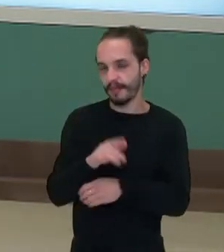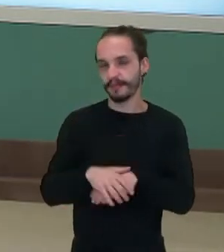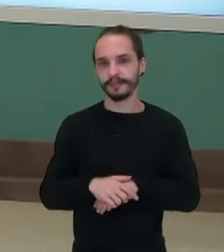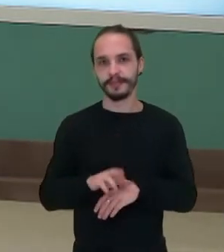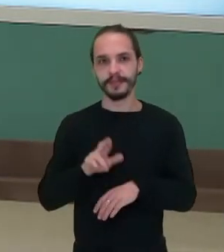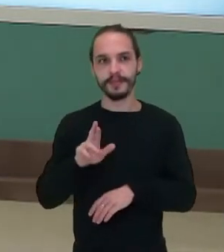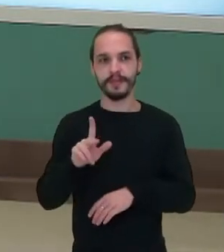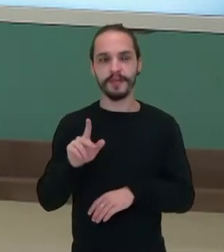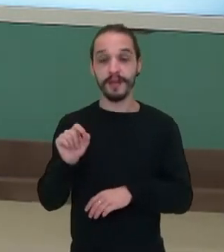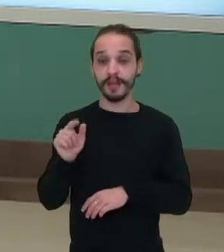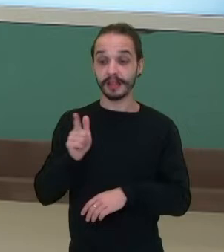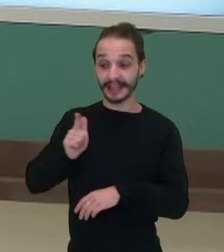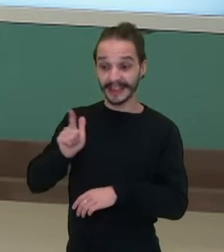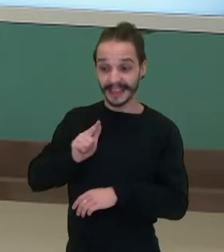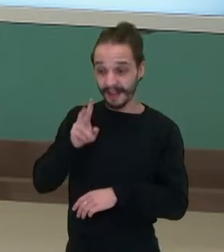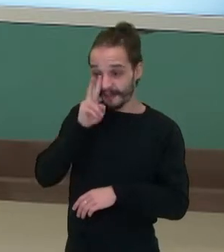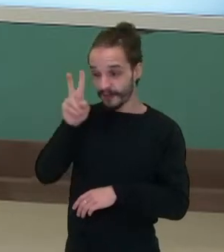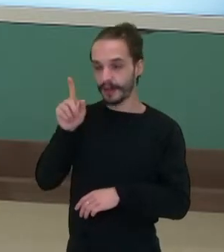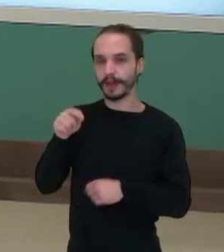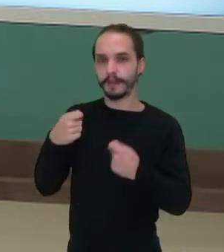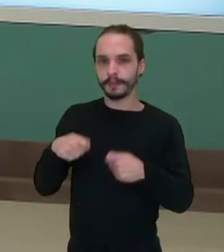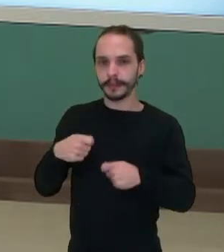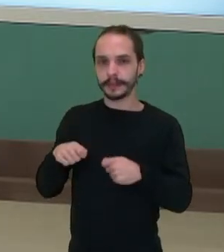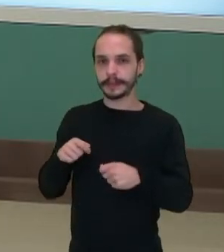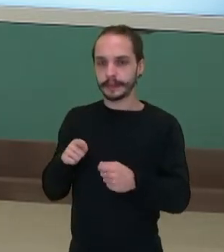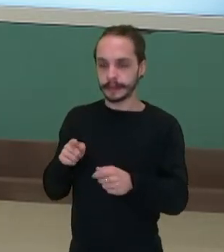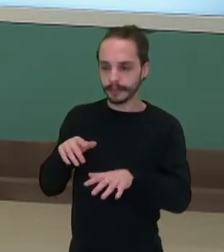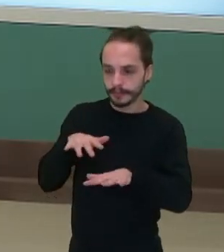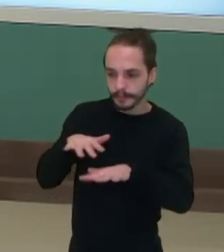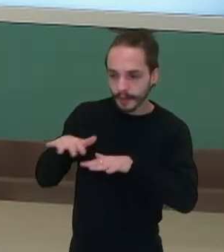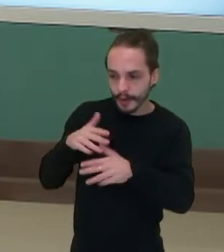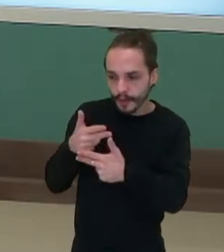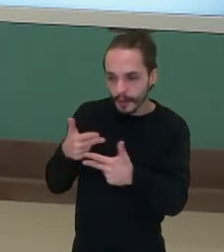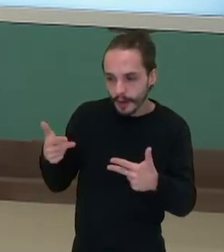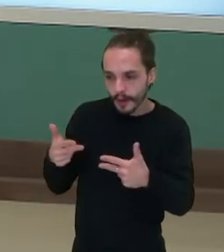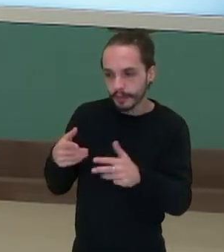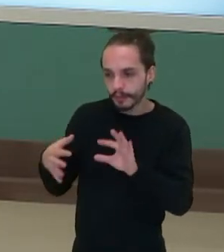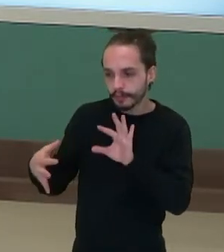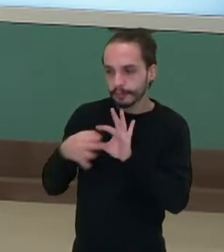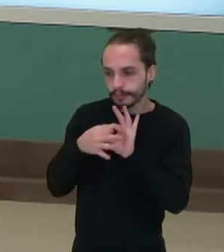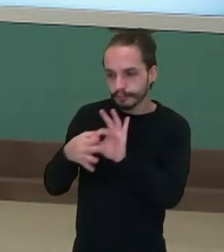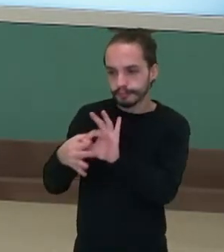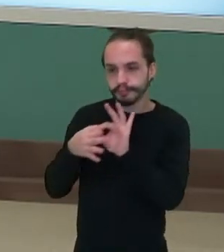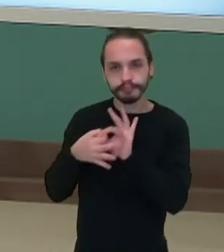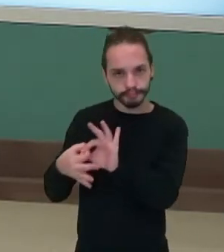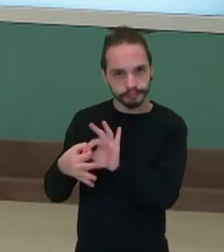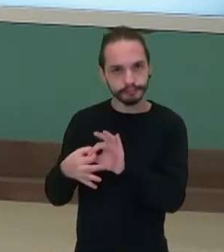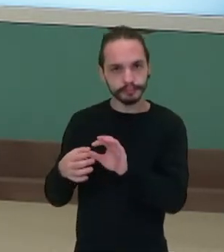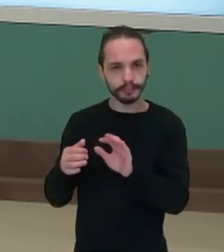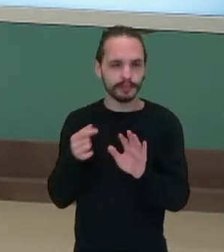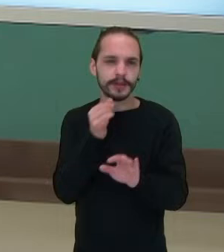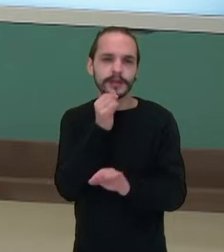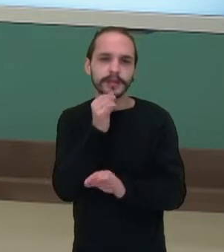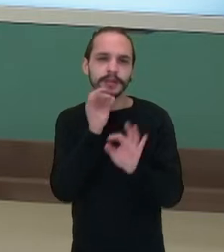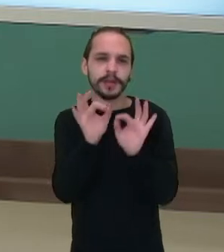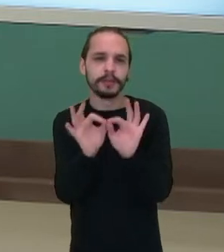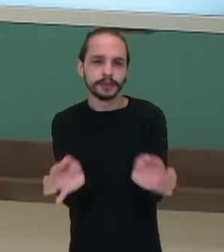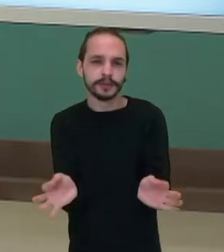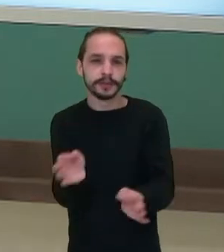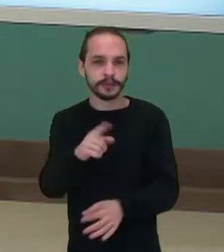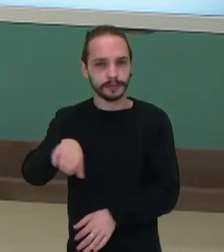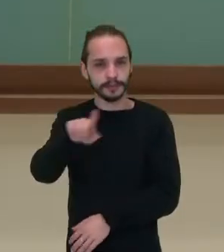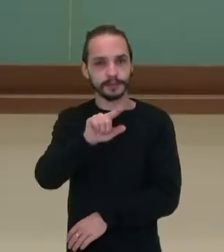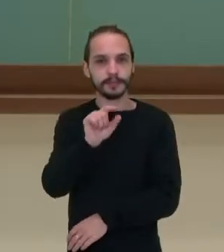Não é que ele tenha força, ele vai precisar interagir com alguma coisa e essa alguma coisa interagir com ele, certo? Eu vou dar um exemplo bem simples para